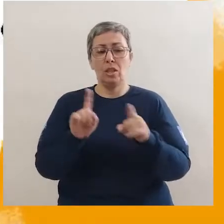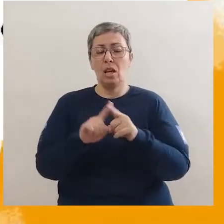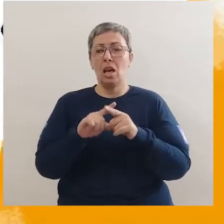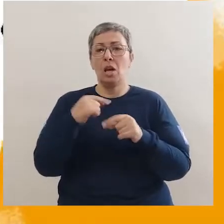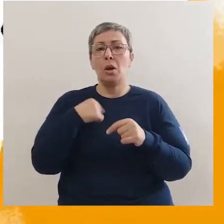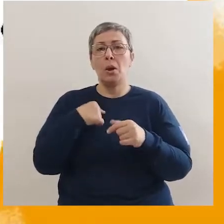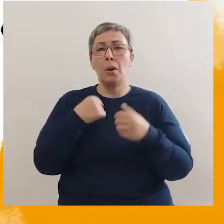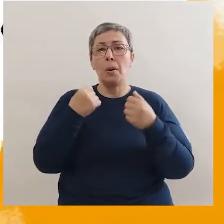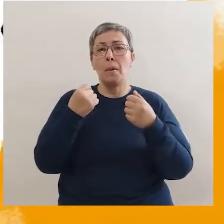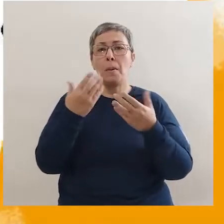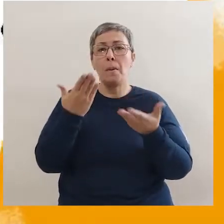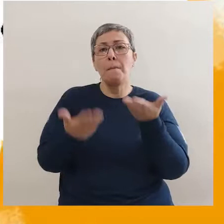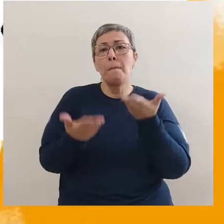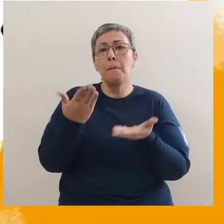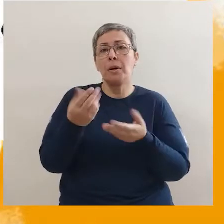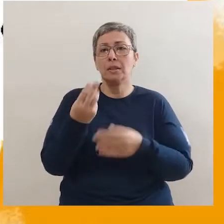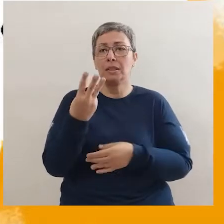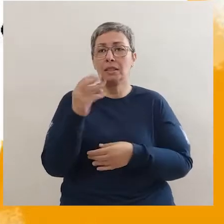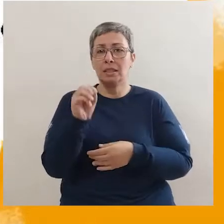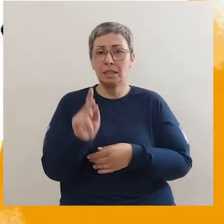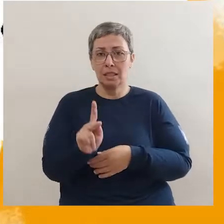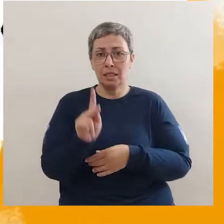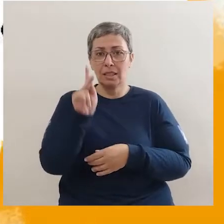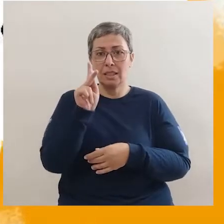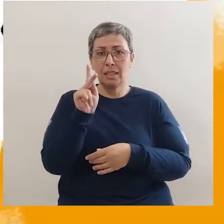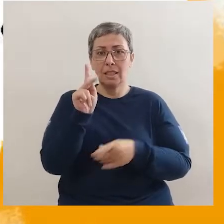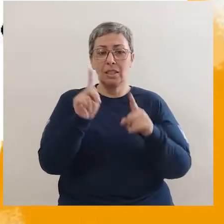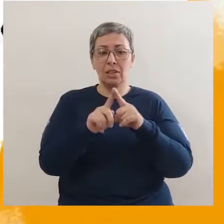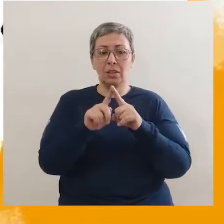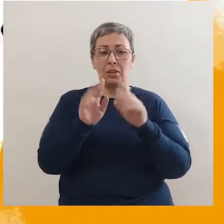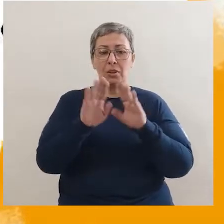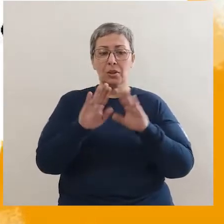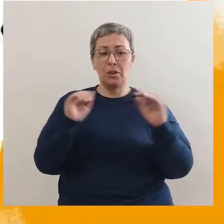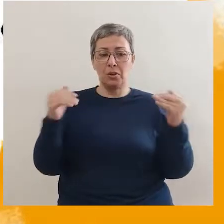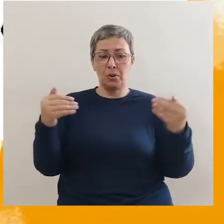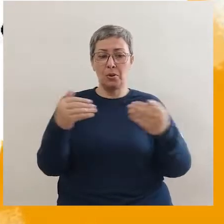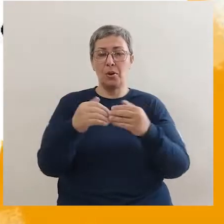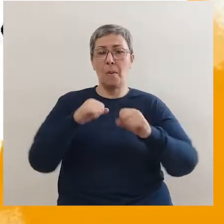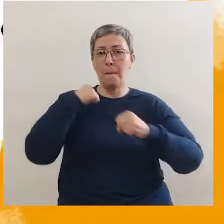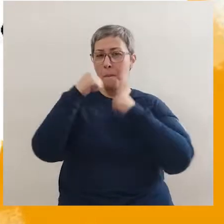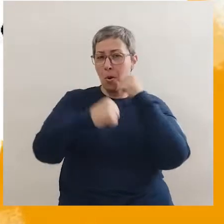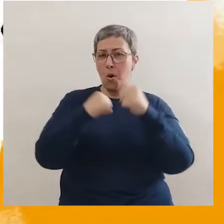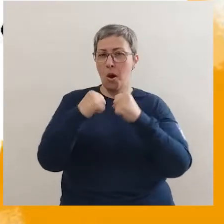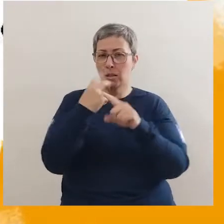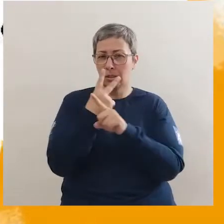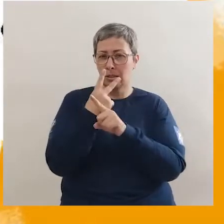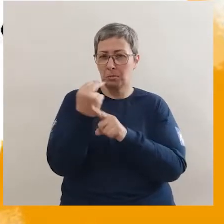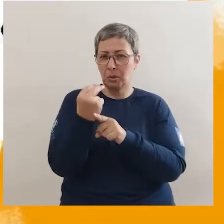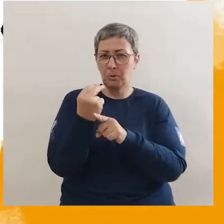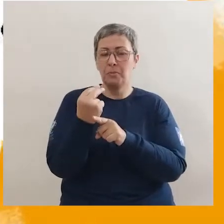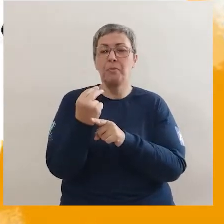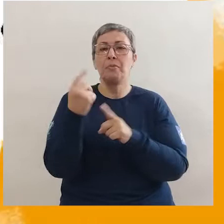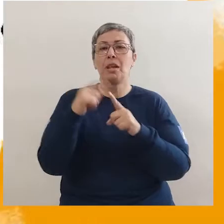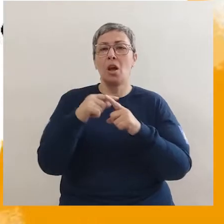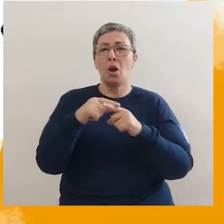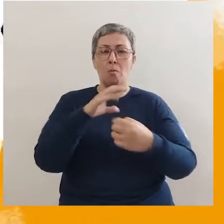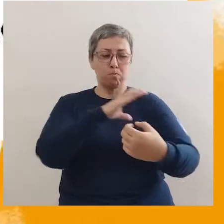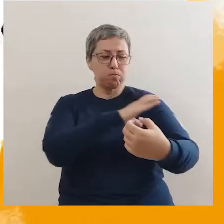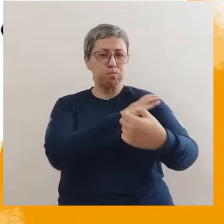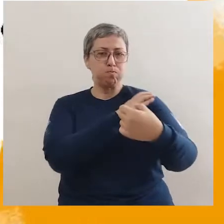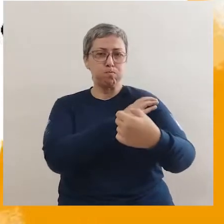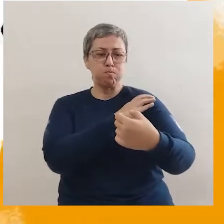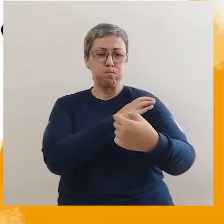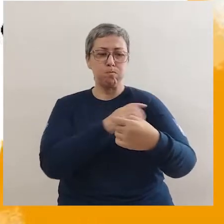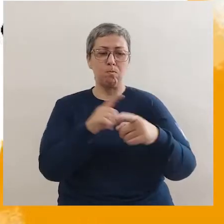peso 30 quilos, no boxe sou campeão. O meu braço é muito grosso,